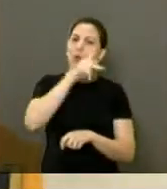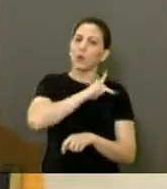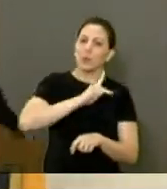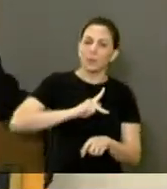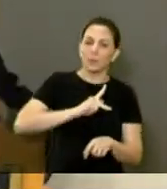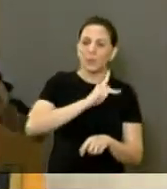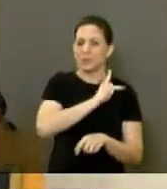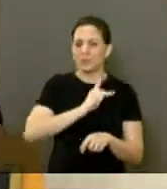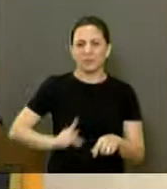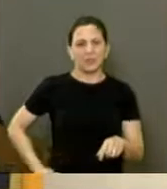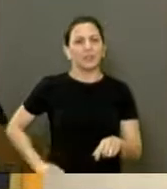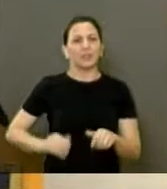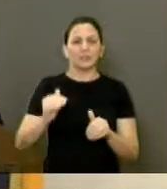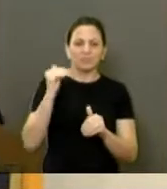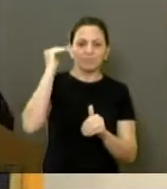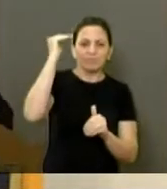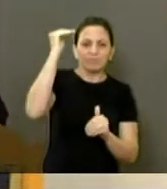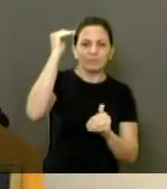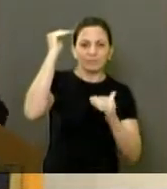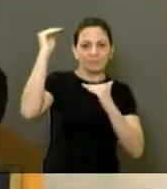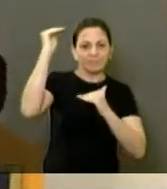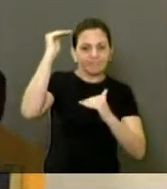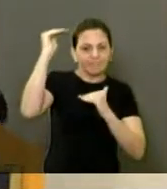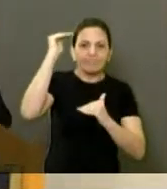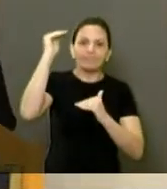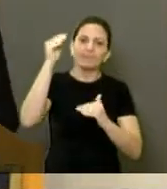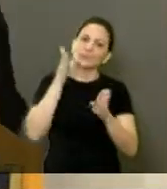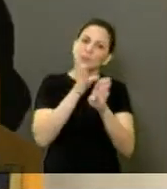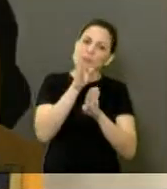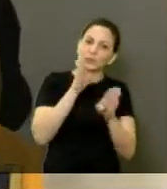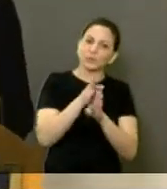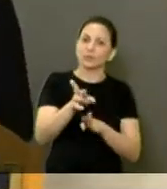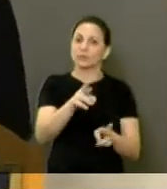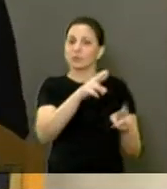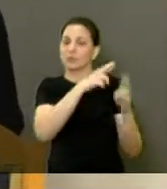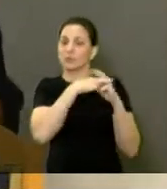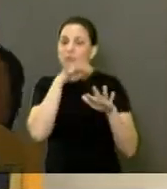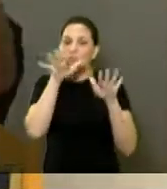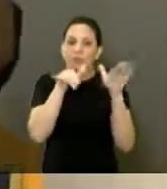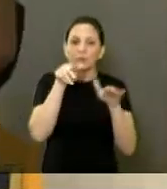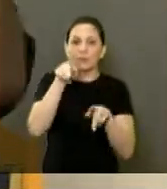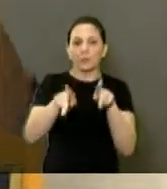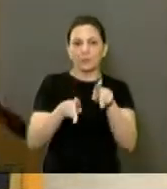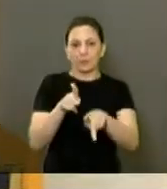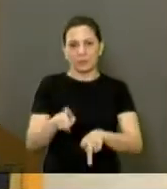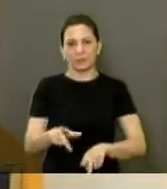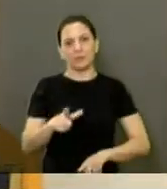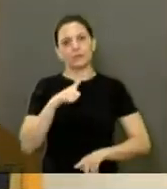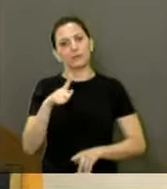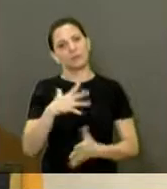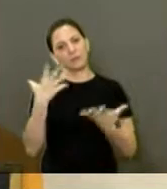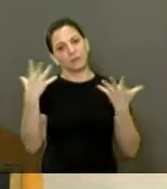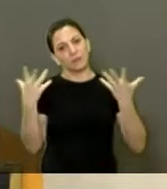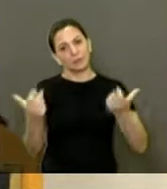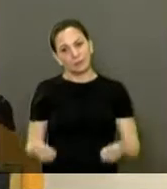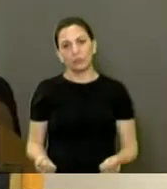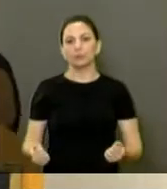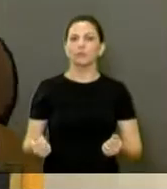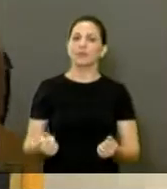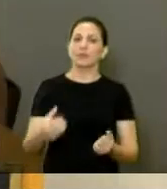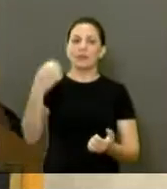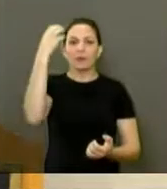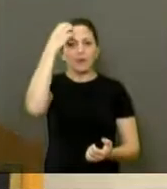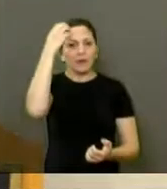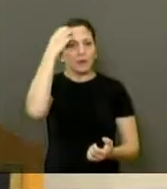lá em cima, podendo conduzir, ter responsabilidade, chamar o povo e assumir as suas culpas